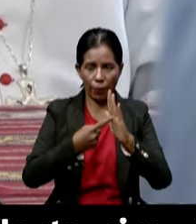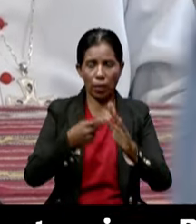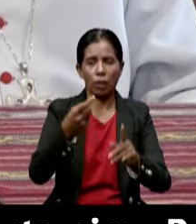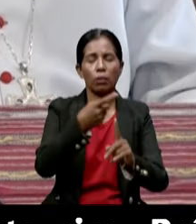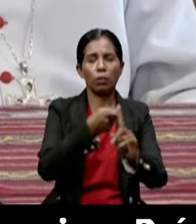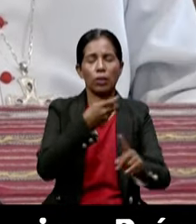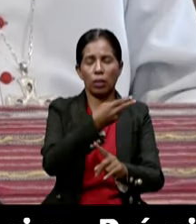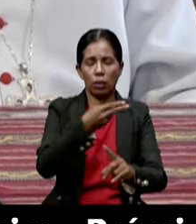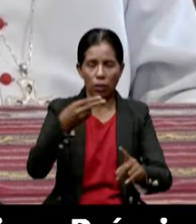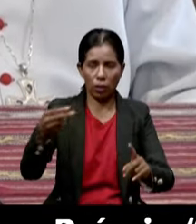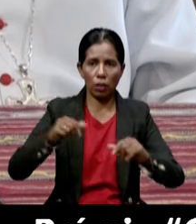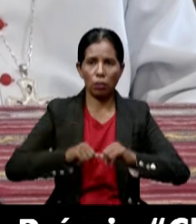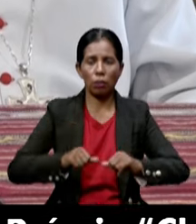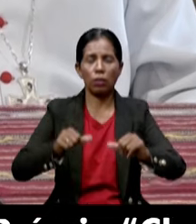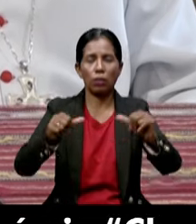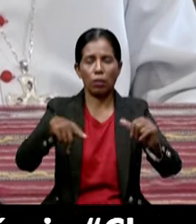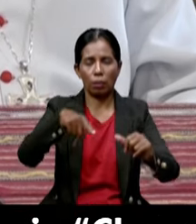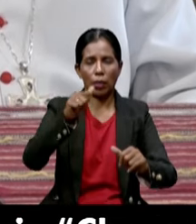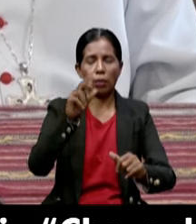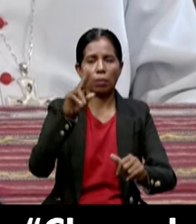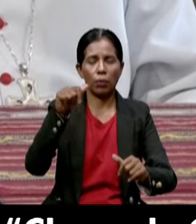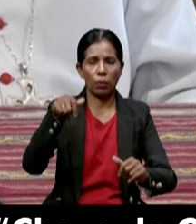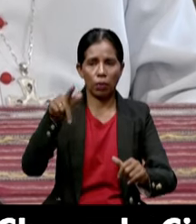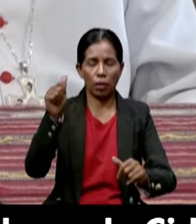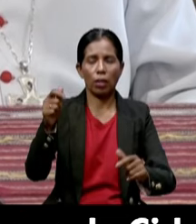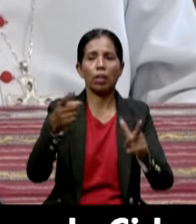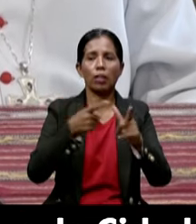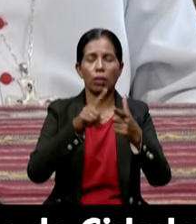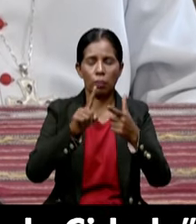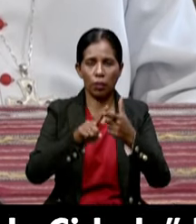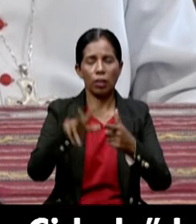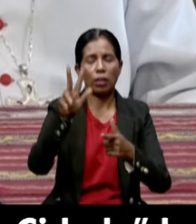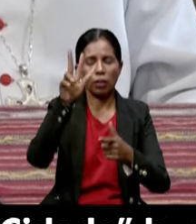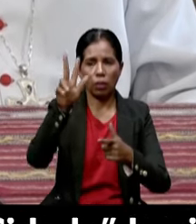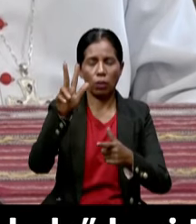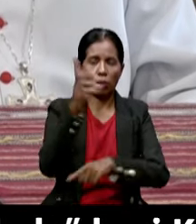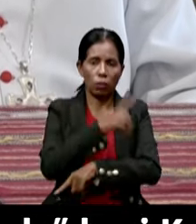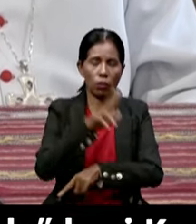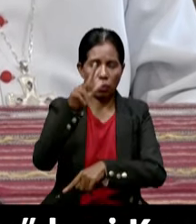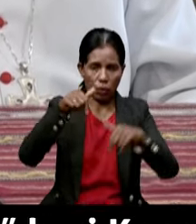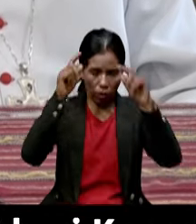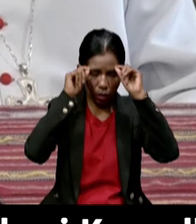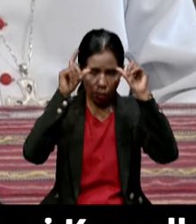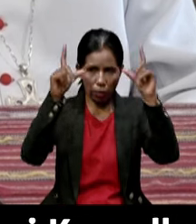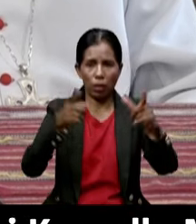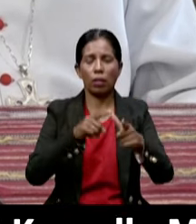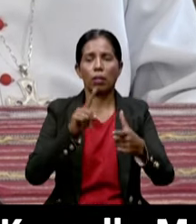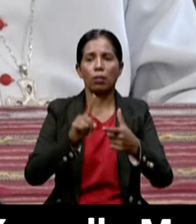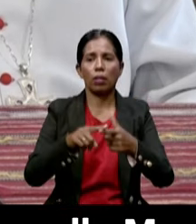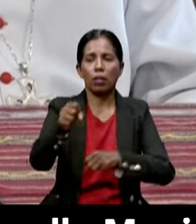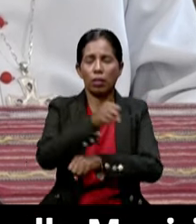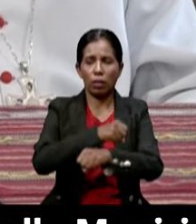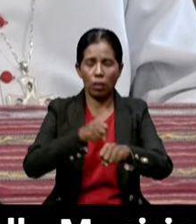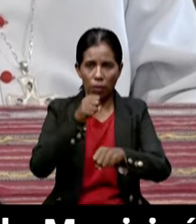Indonésia, continua na Papua, depois 3 dias em Timor e depois em